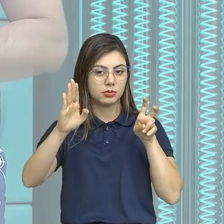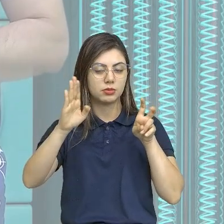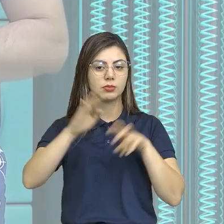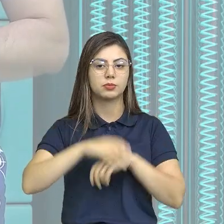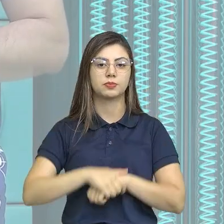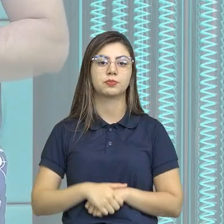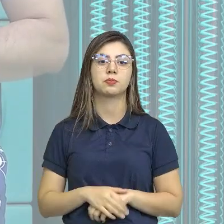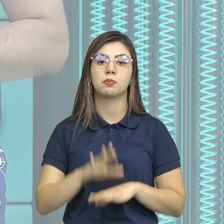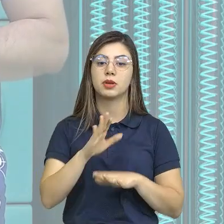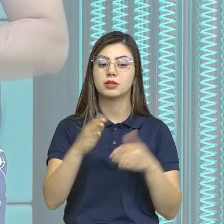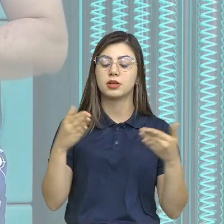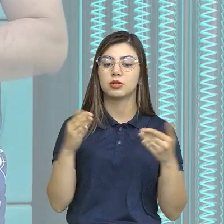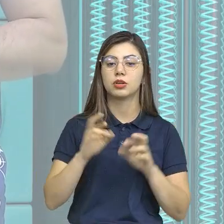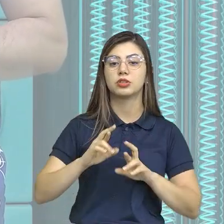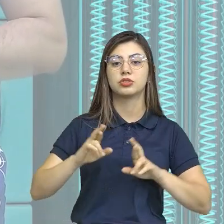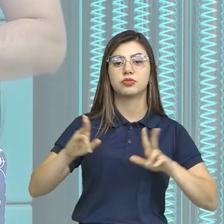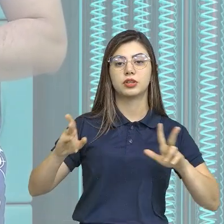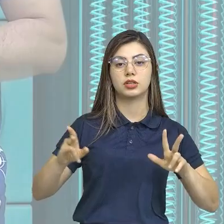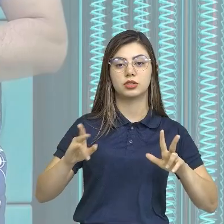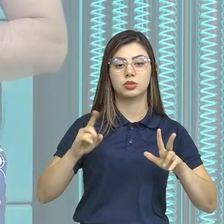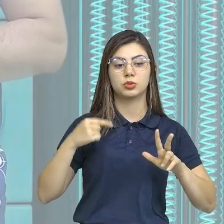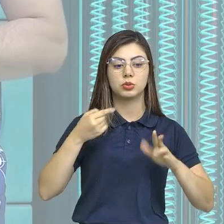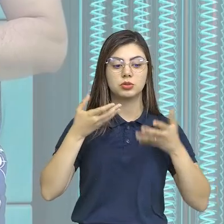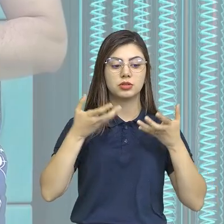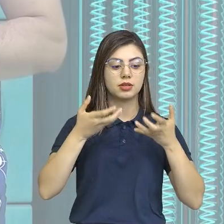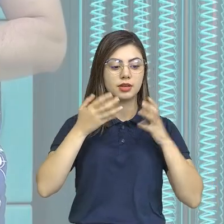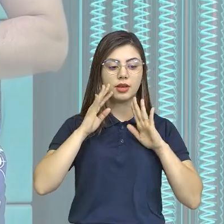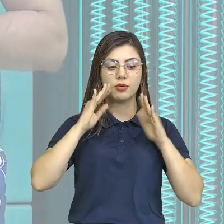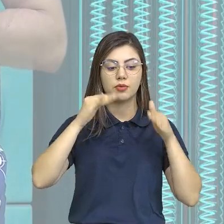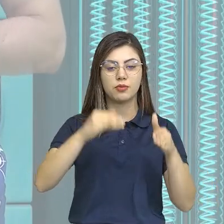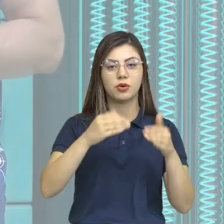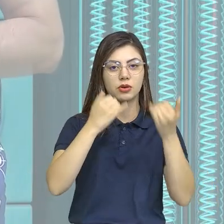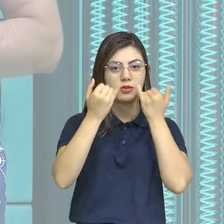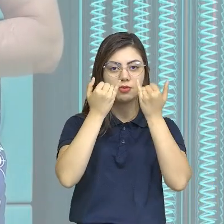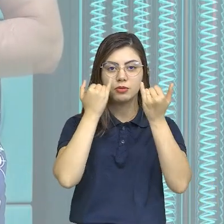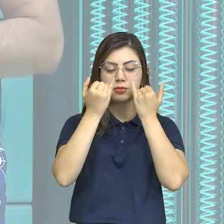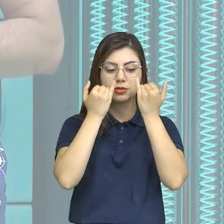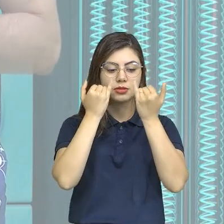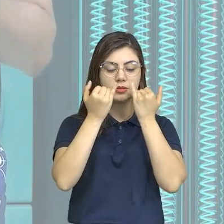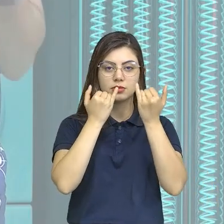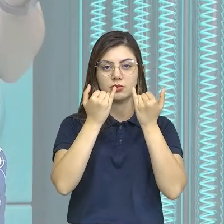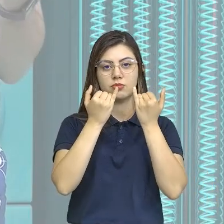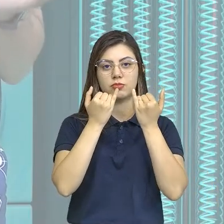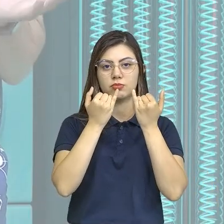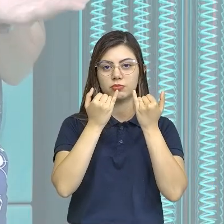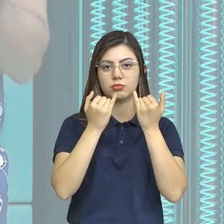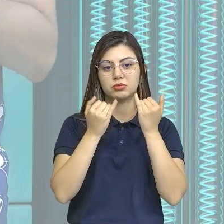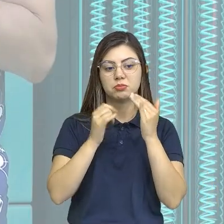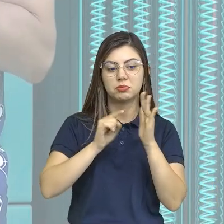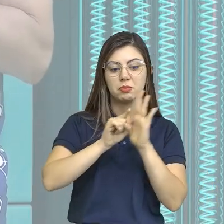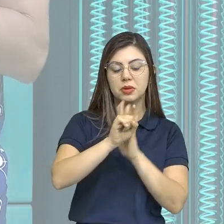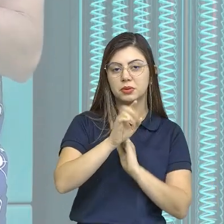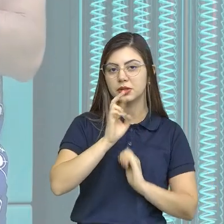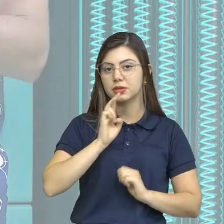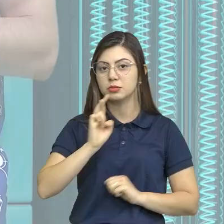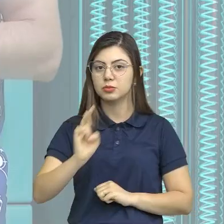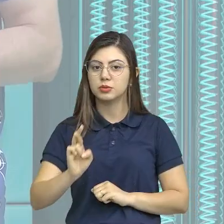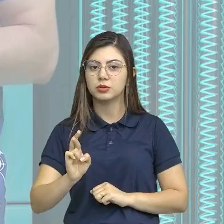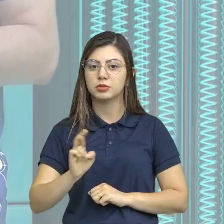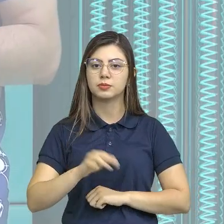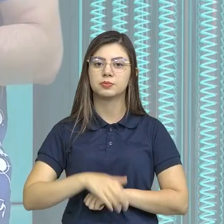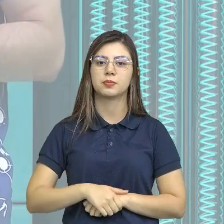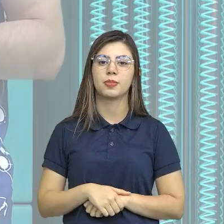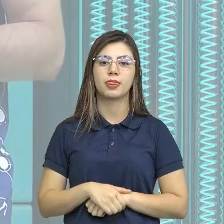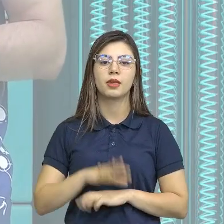O scanning é uma busca por um ponto específico, por uma informação específica. Tá, mas quais são essas informações que normalmente eu